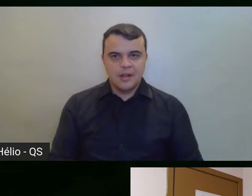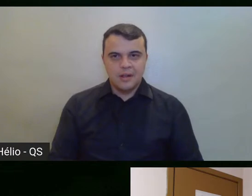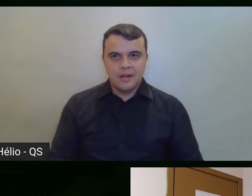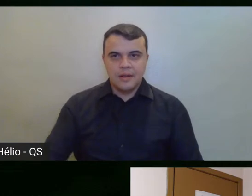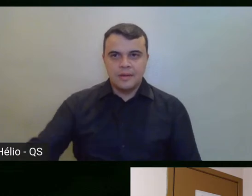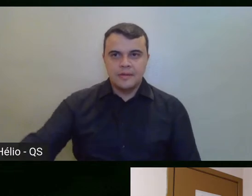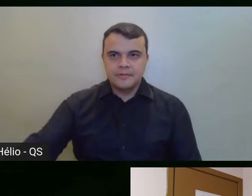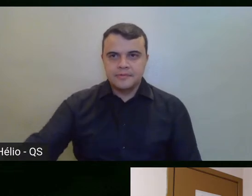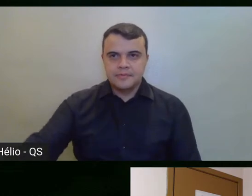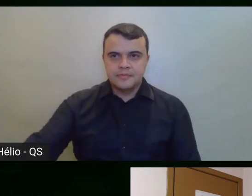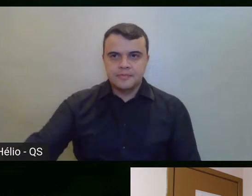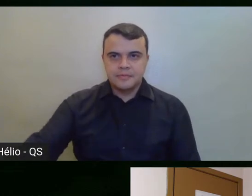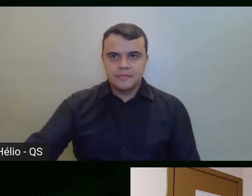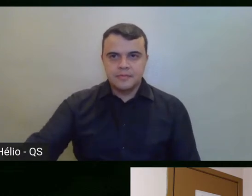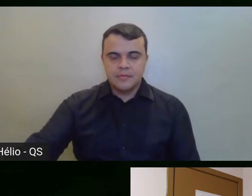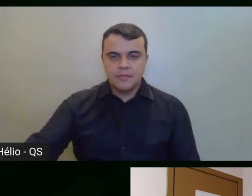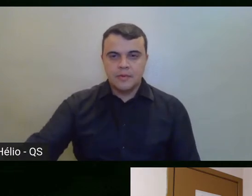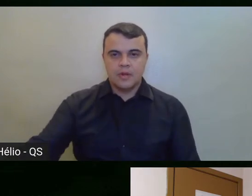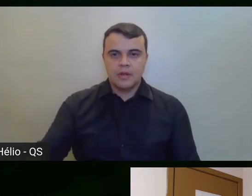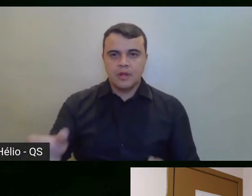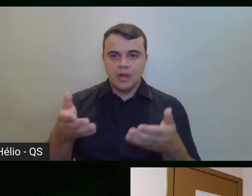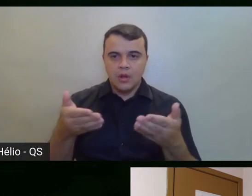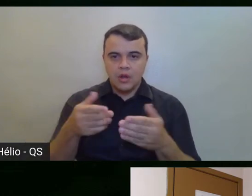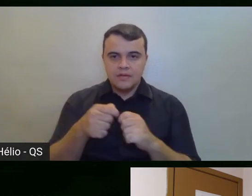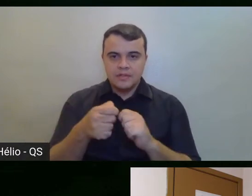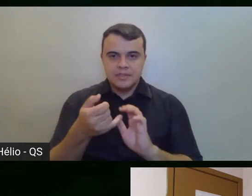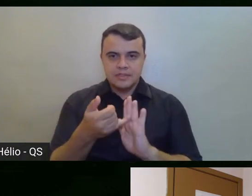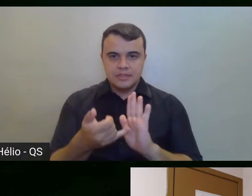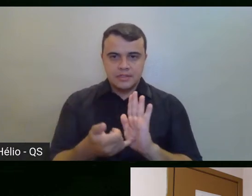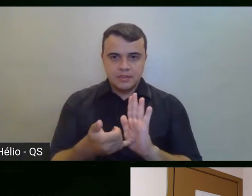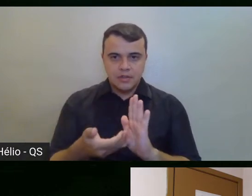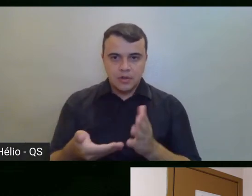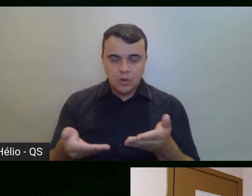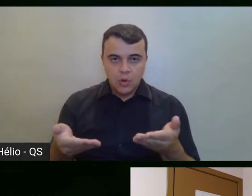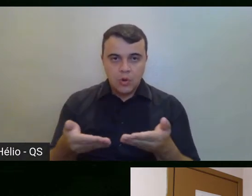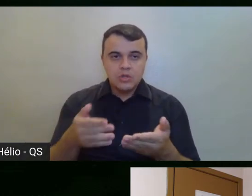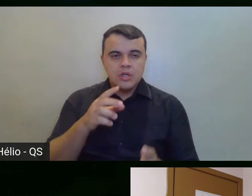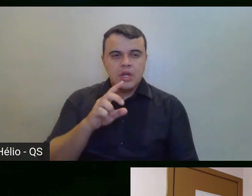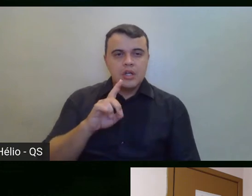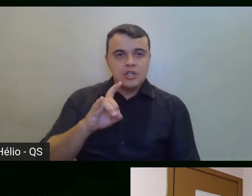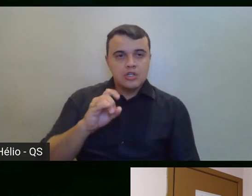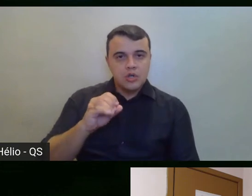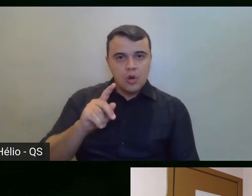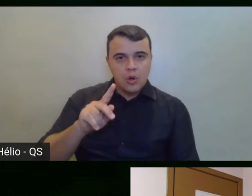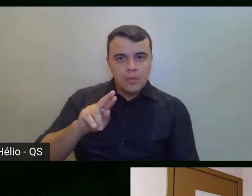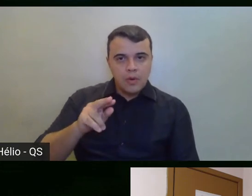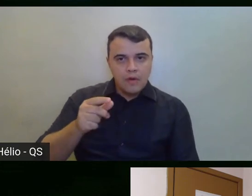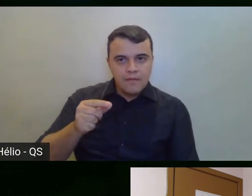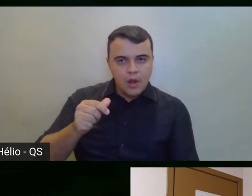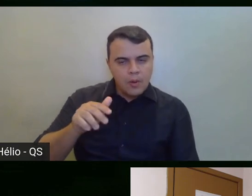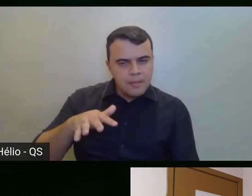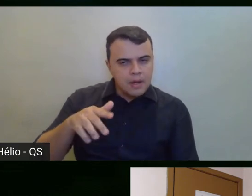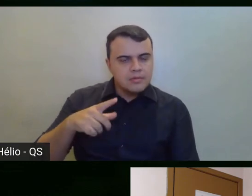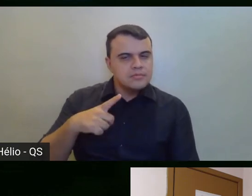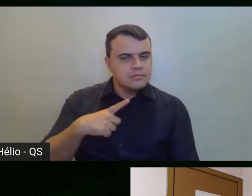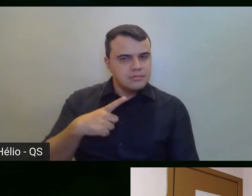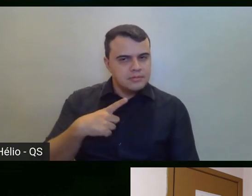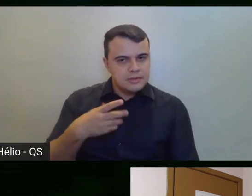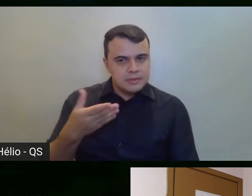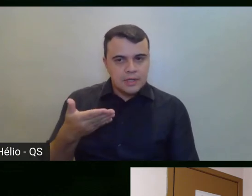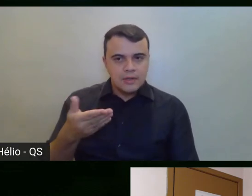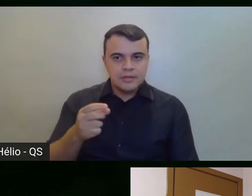você vai que você vai ter para você se inscrever hoje no dia pro um valor super acessível né então assim